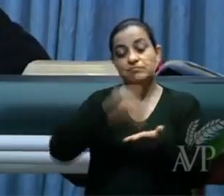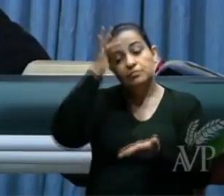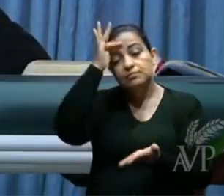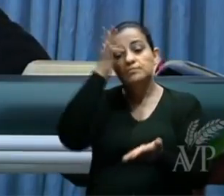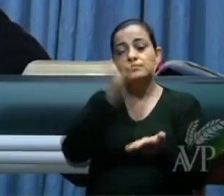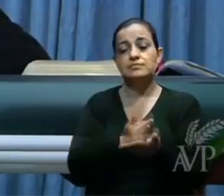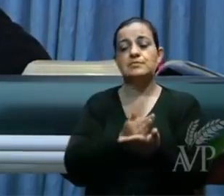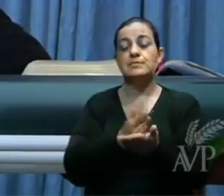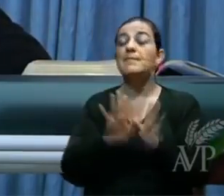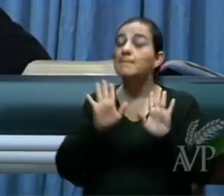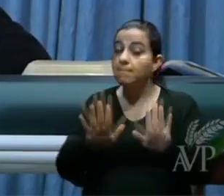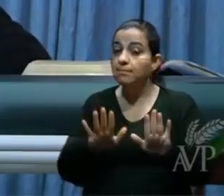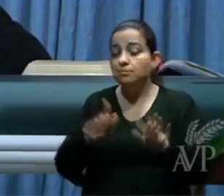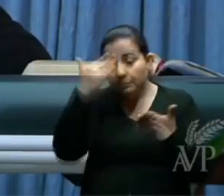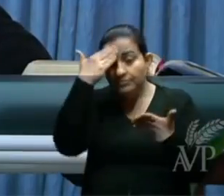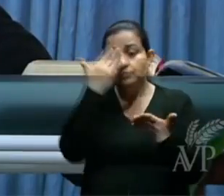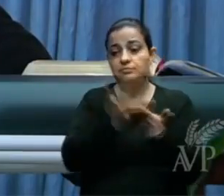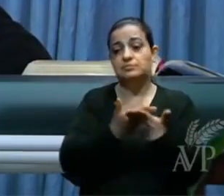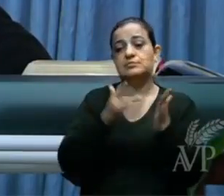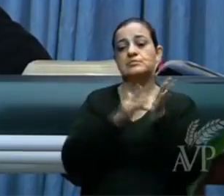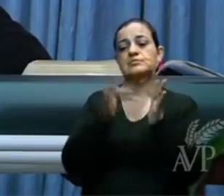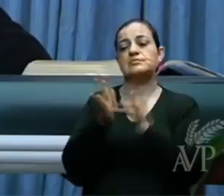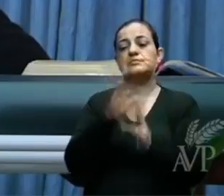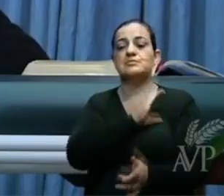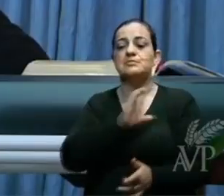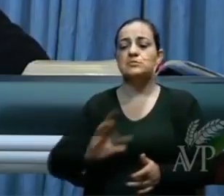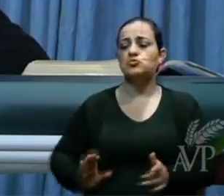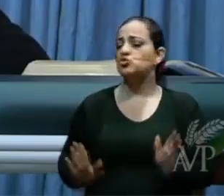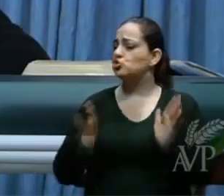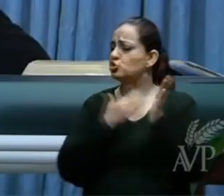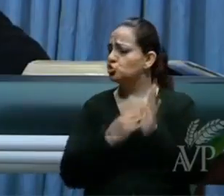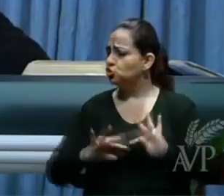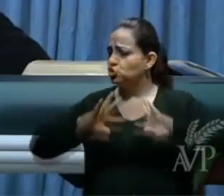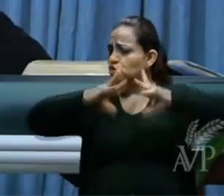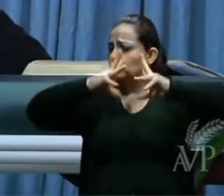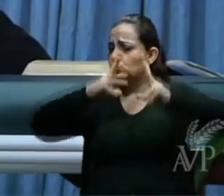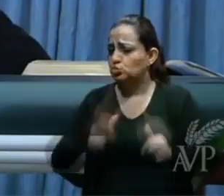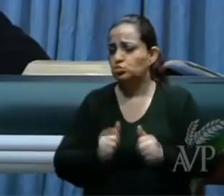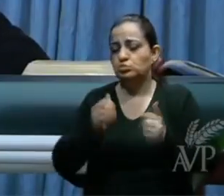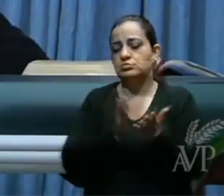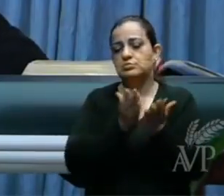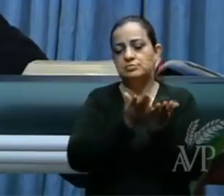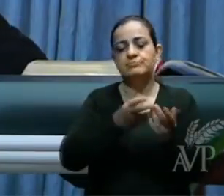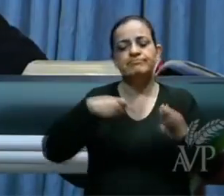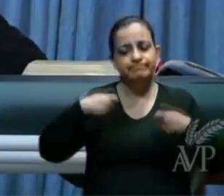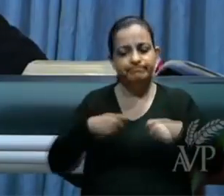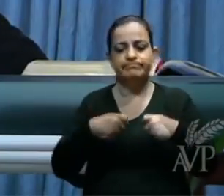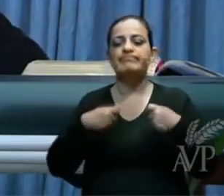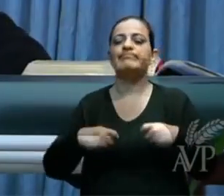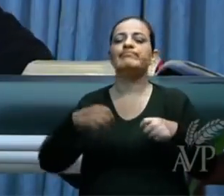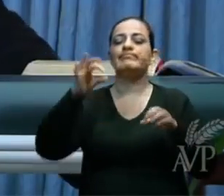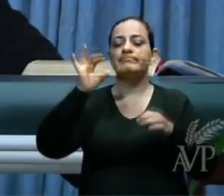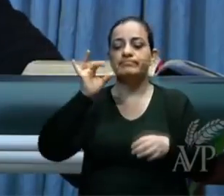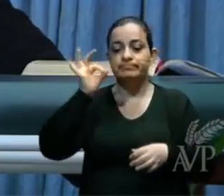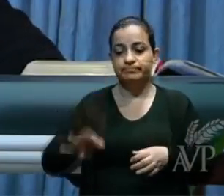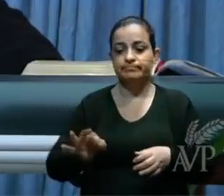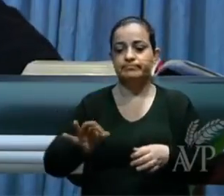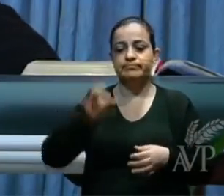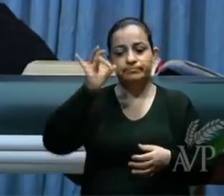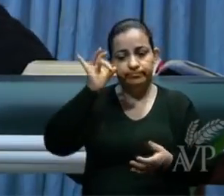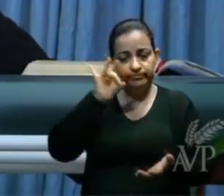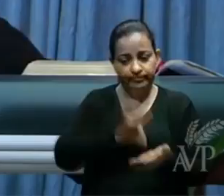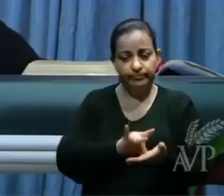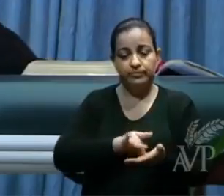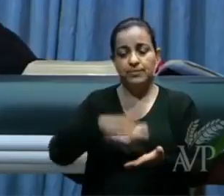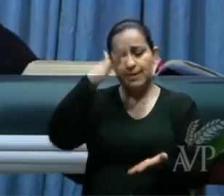estamos em cristo e de todo jeito a palavra tem que se cumprir essa é a minha